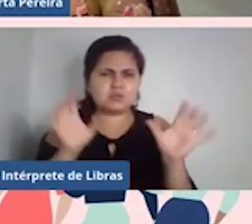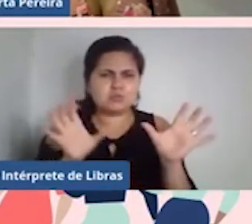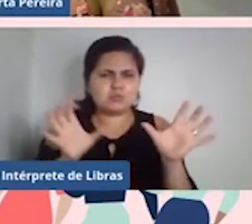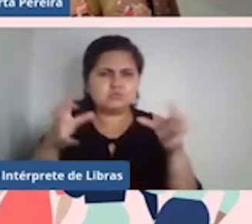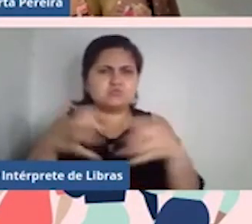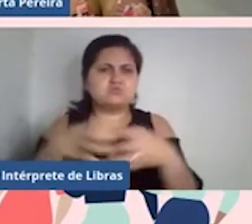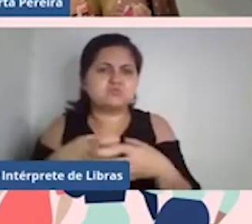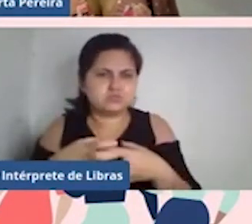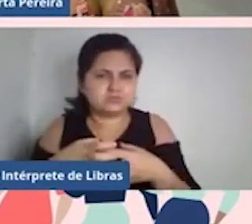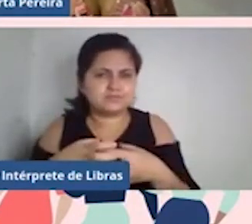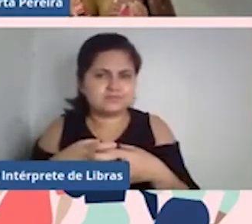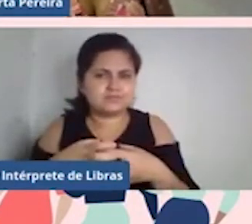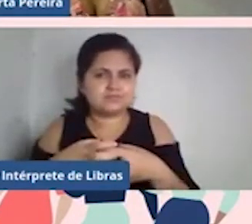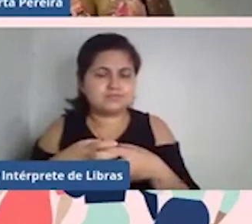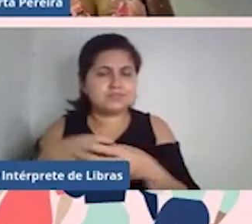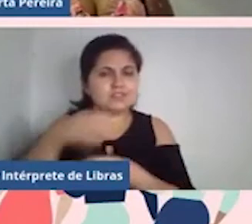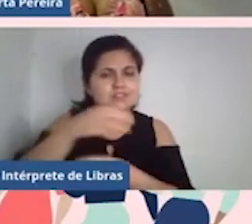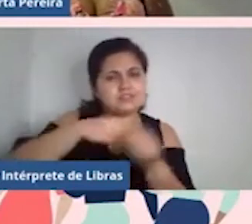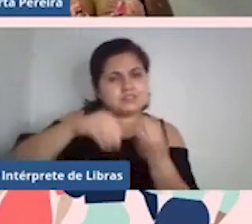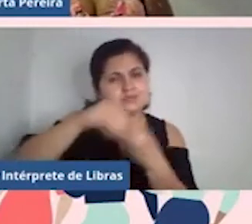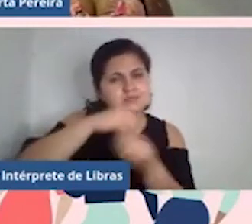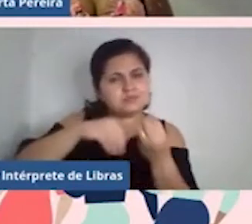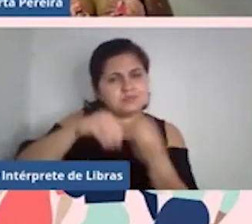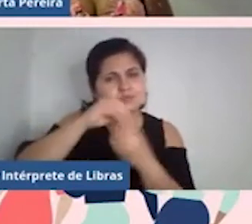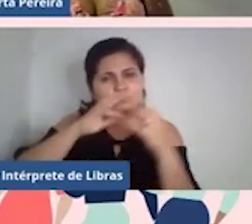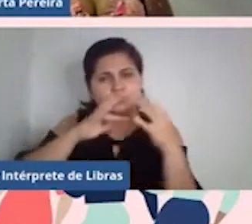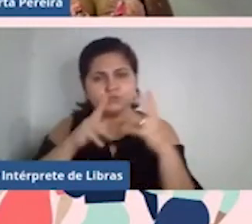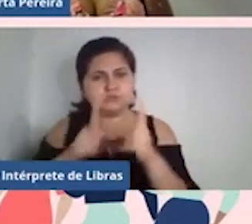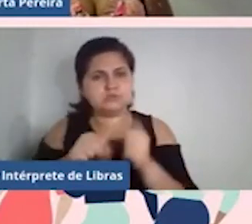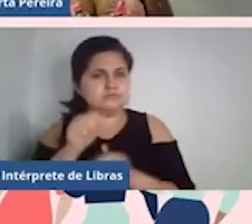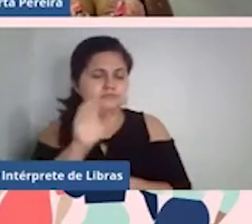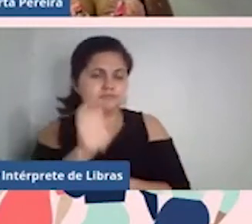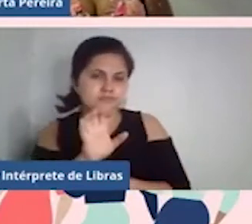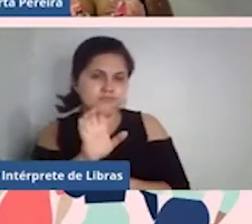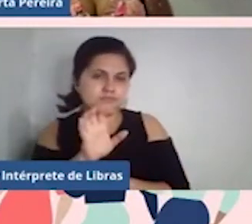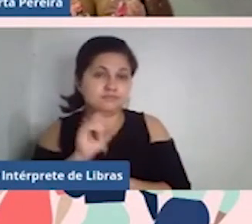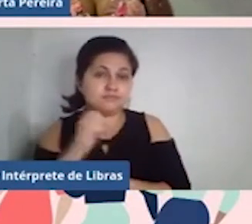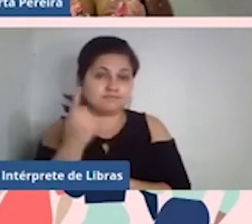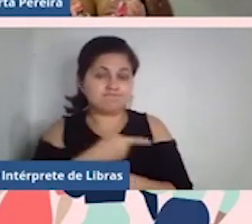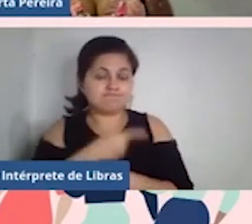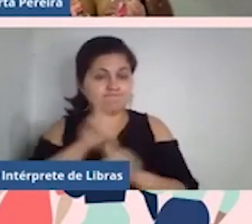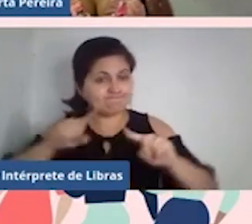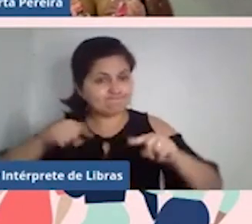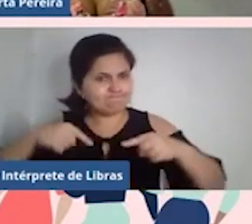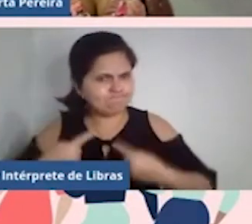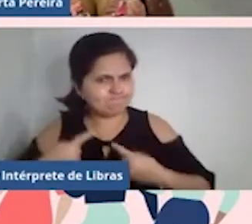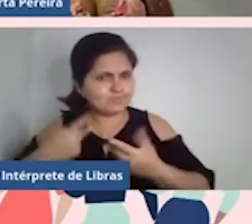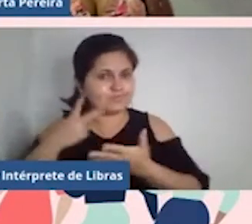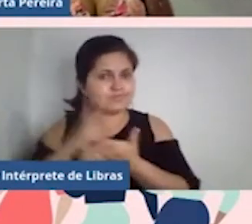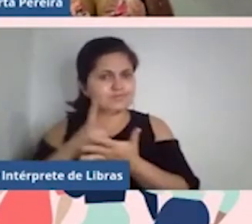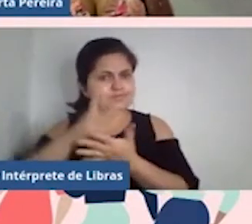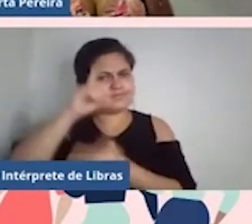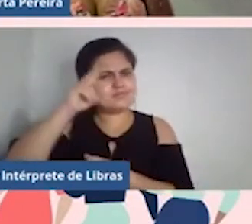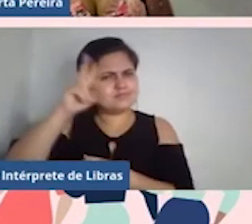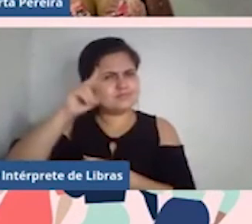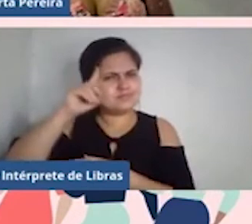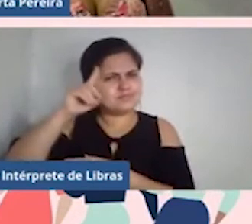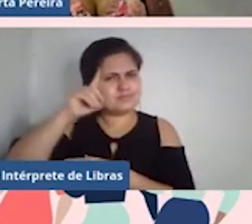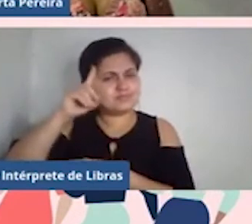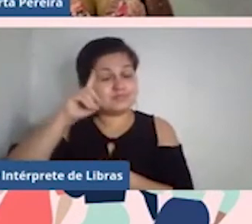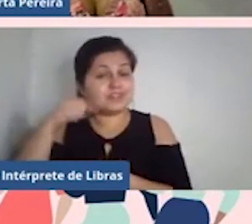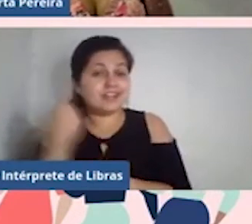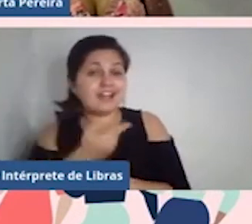conjunto, né? Dessa mistura, assim, de tudo isso que nos desafia cotidianamente, assim, mas que a gente entende